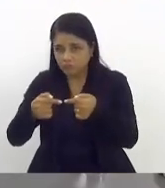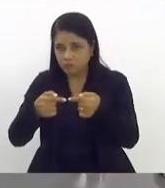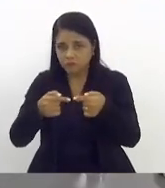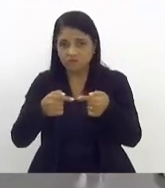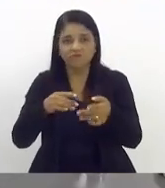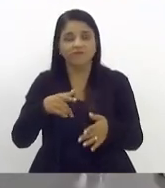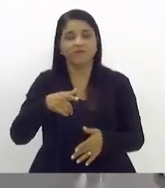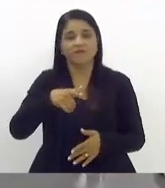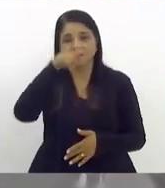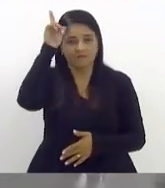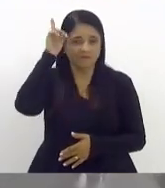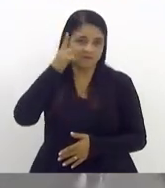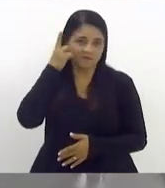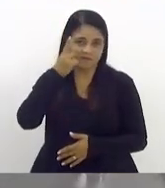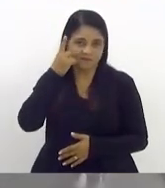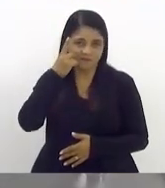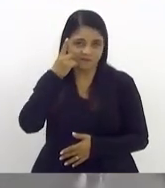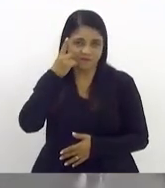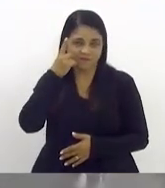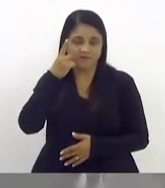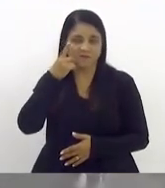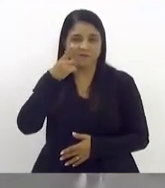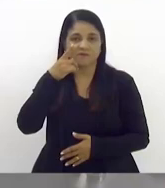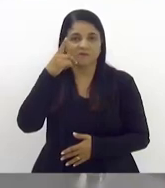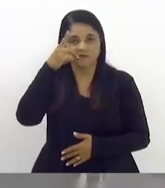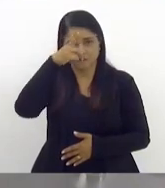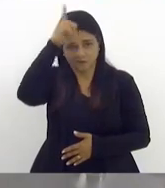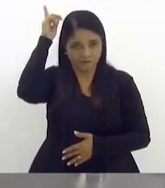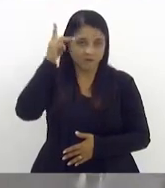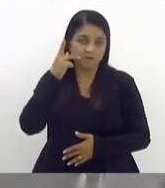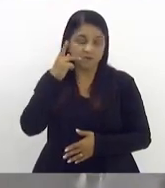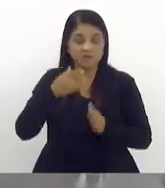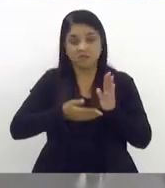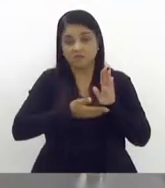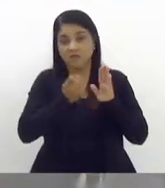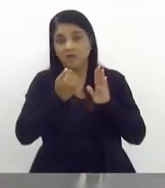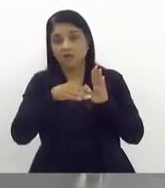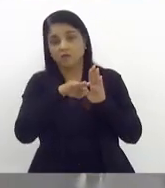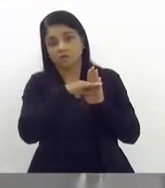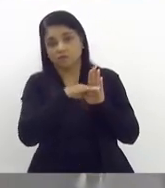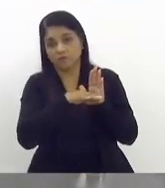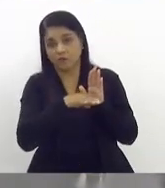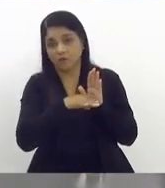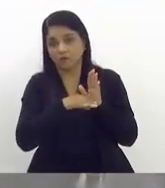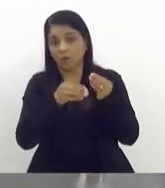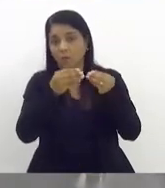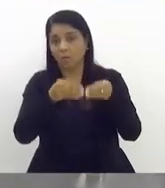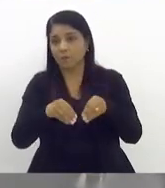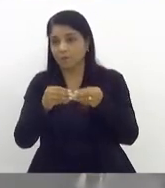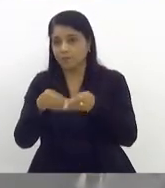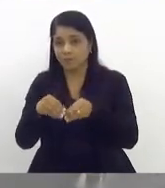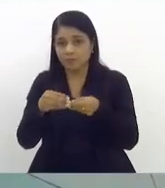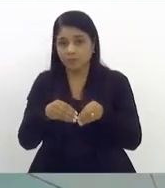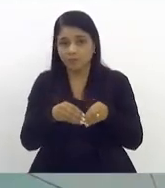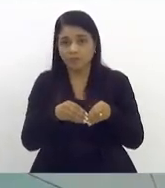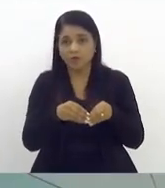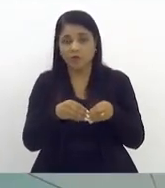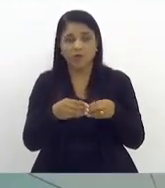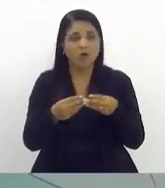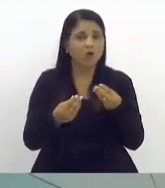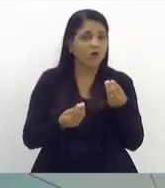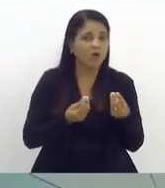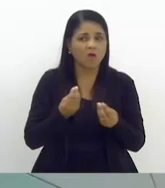que ele saiu de pauta esse projeto com uma possível prejudicabilidade. Eu não sei como é que foi